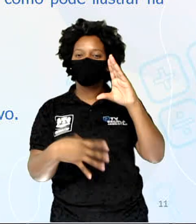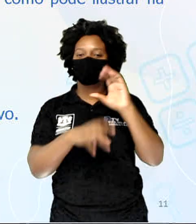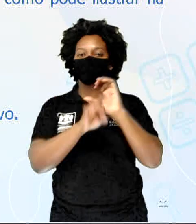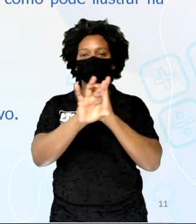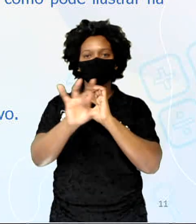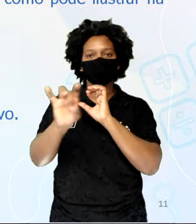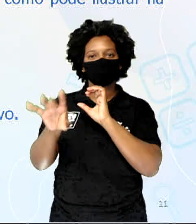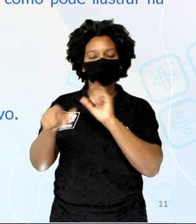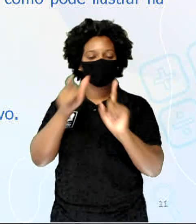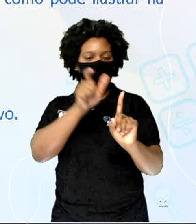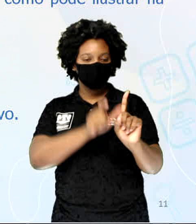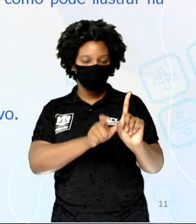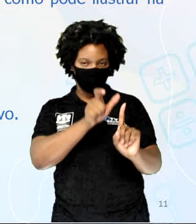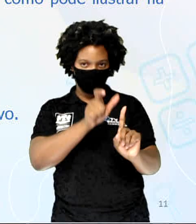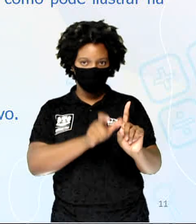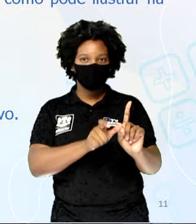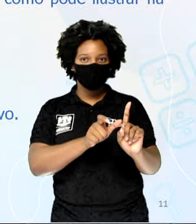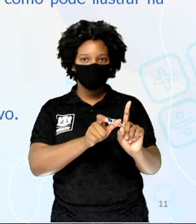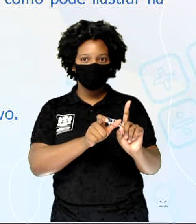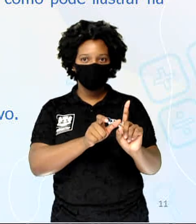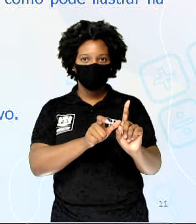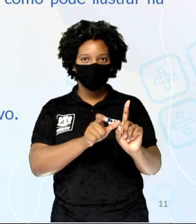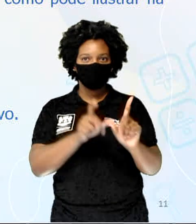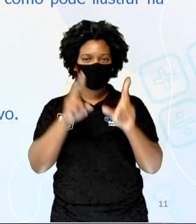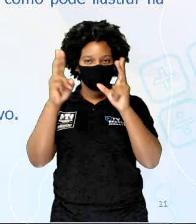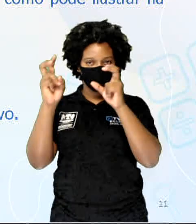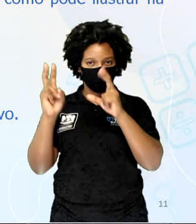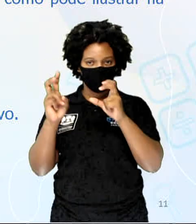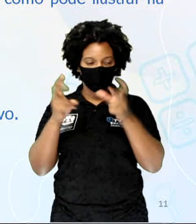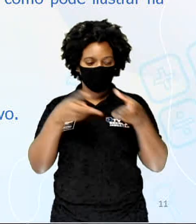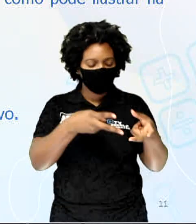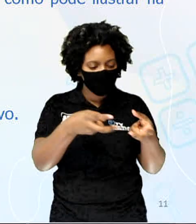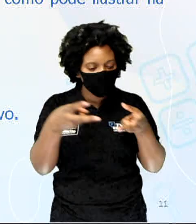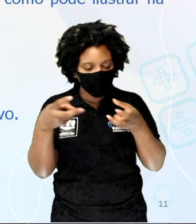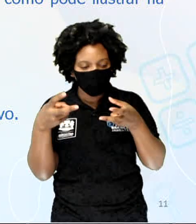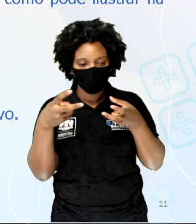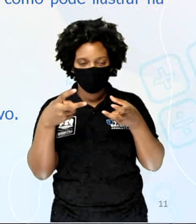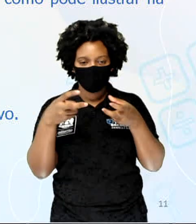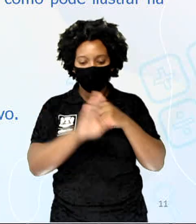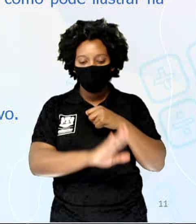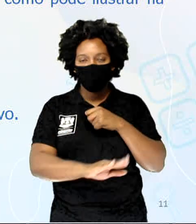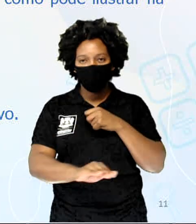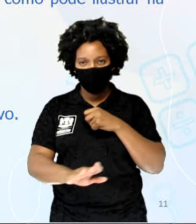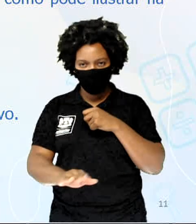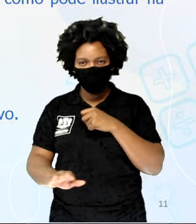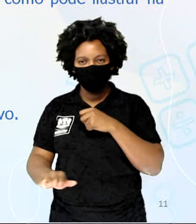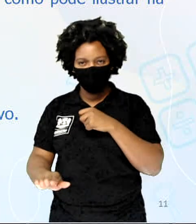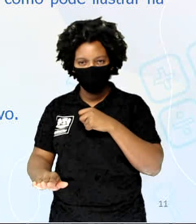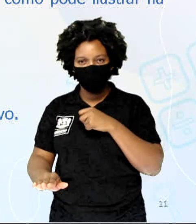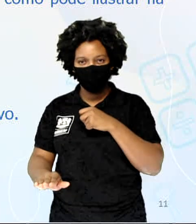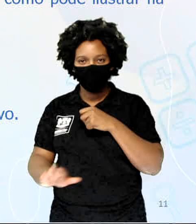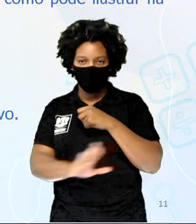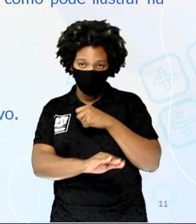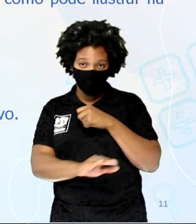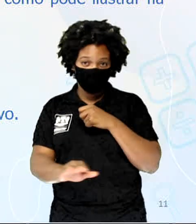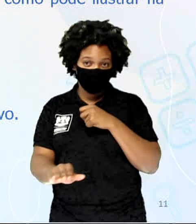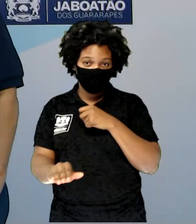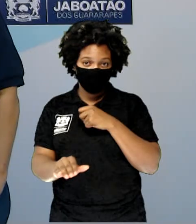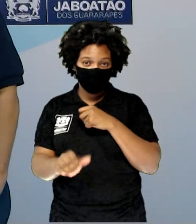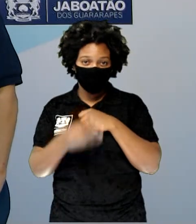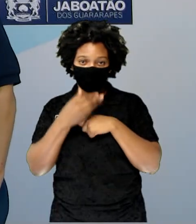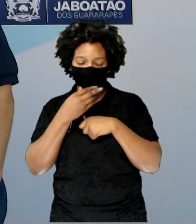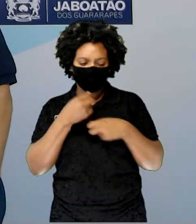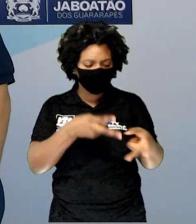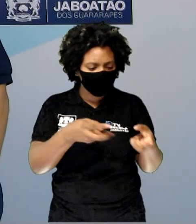uma das personagens. No caso aí o continho, você vai observar a questão da criança, né, do menino. Perceba que